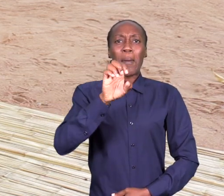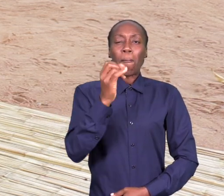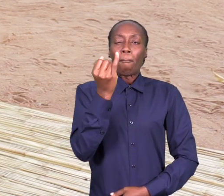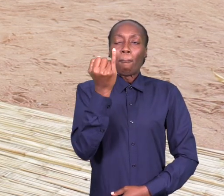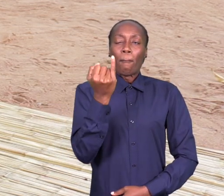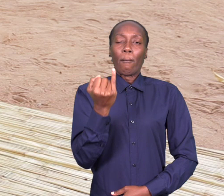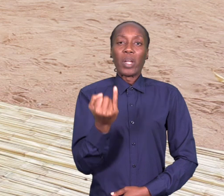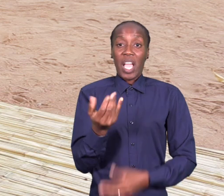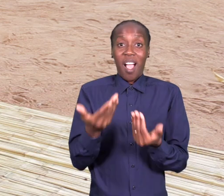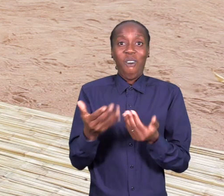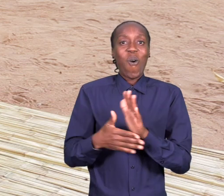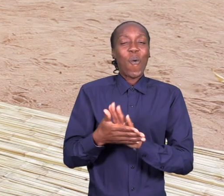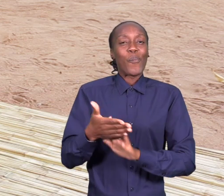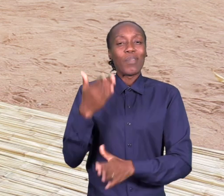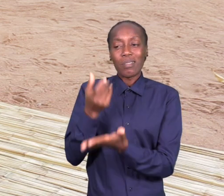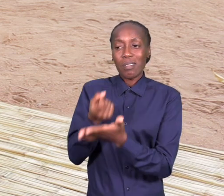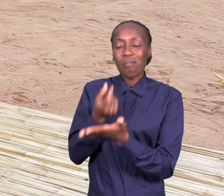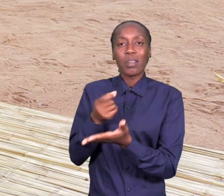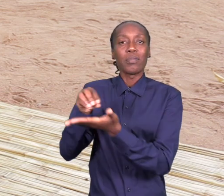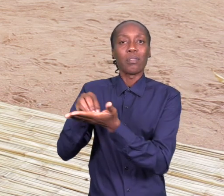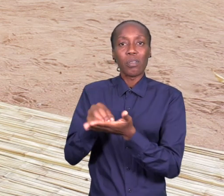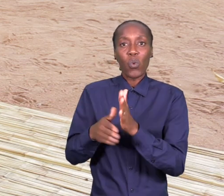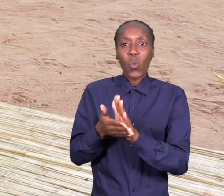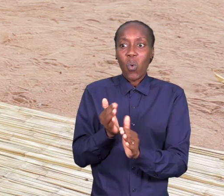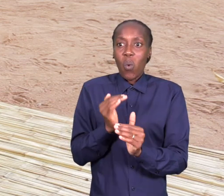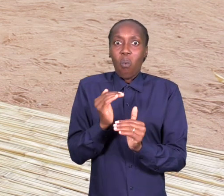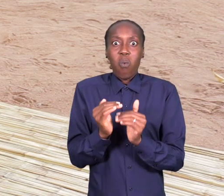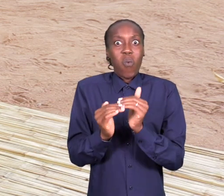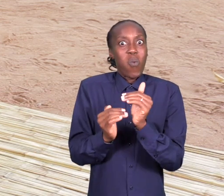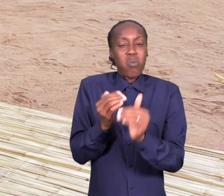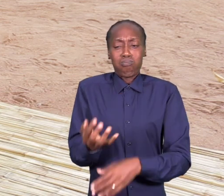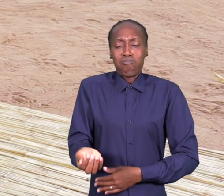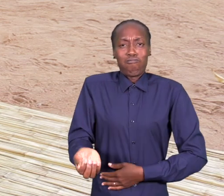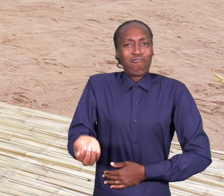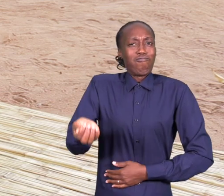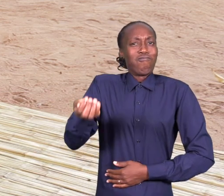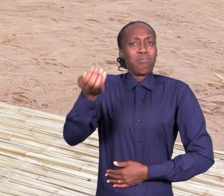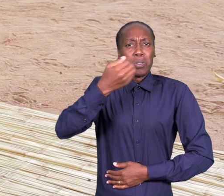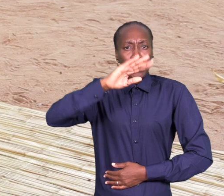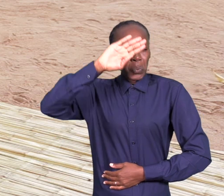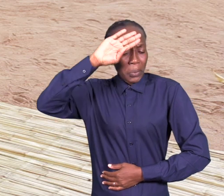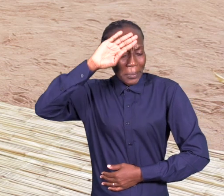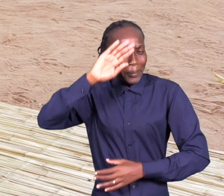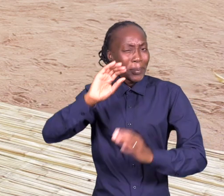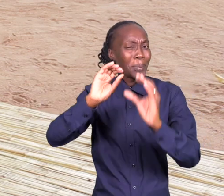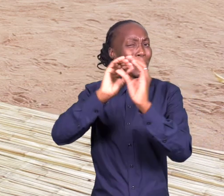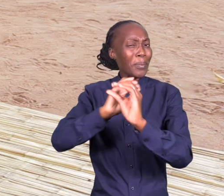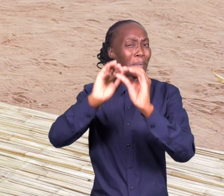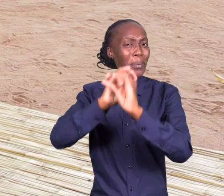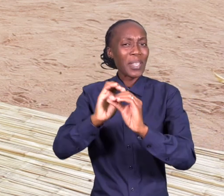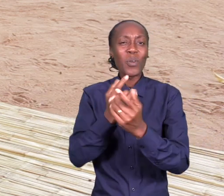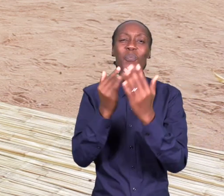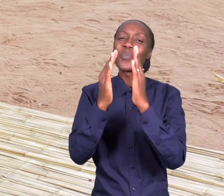e pernas finas. Atualmente já recebem os medicamentos, estão a crescer bem e dificilmente